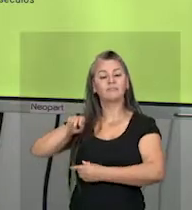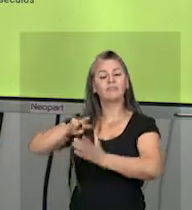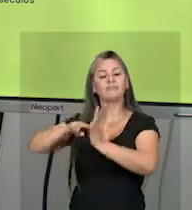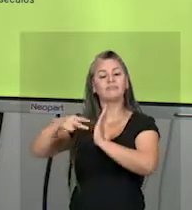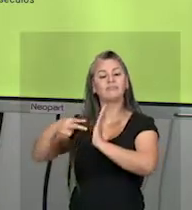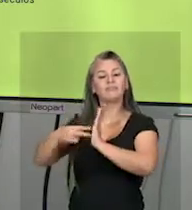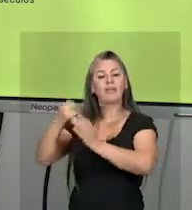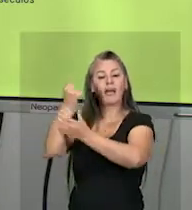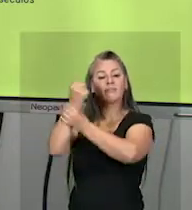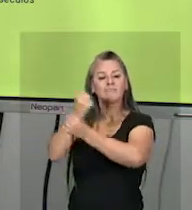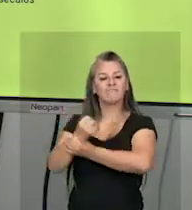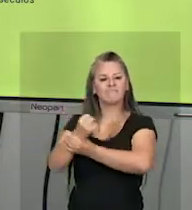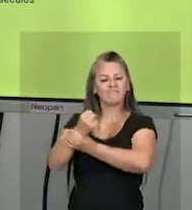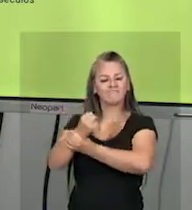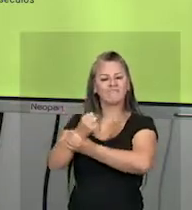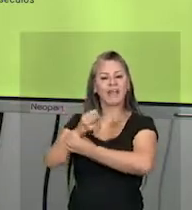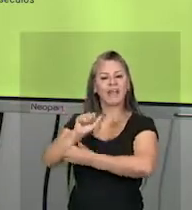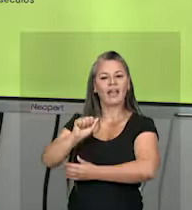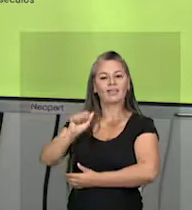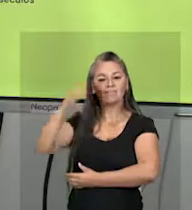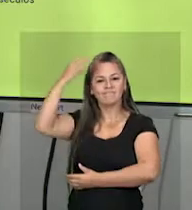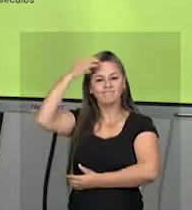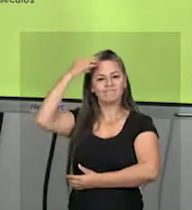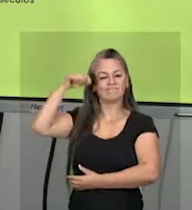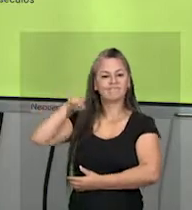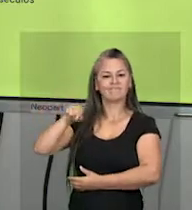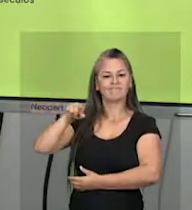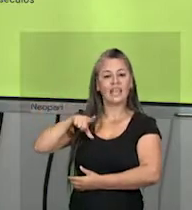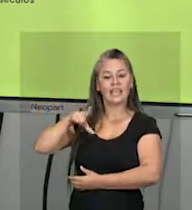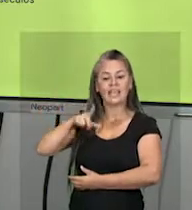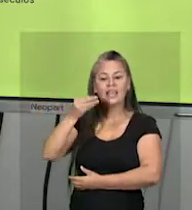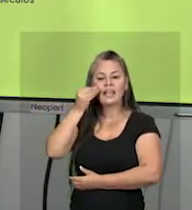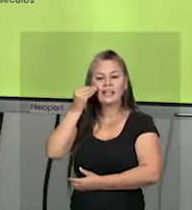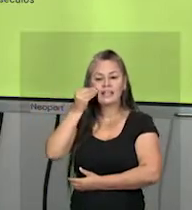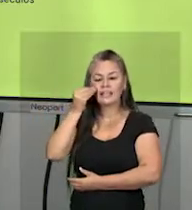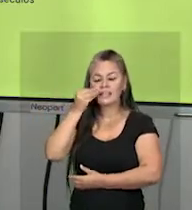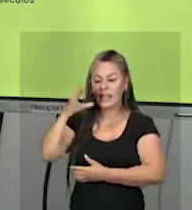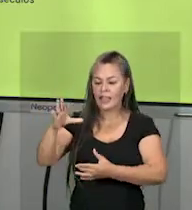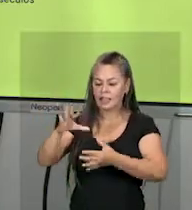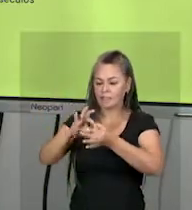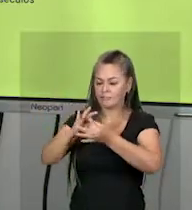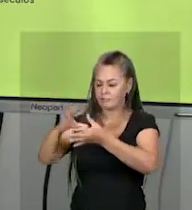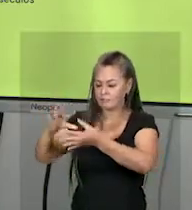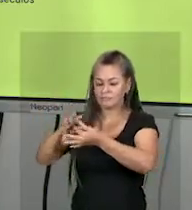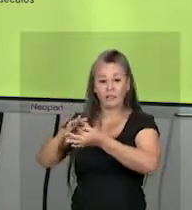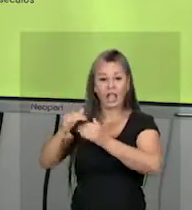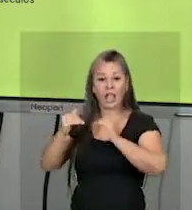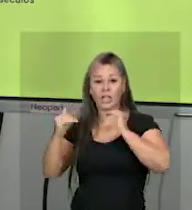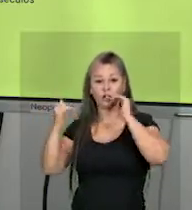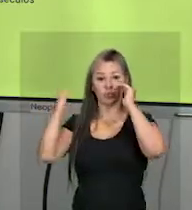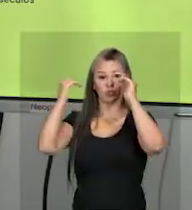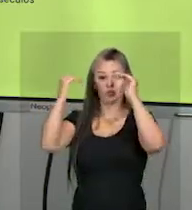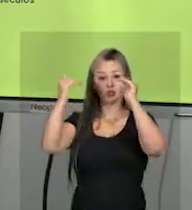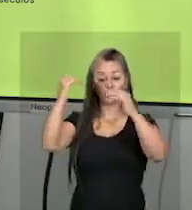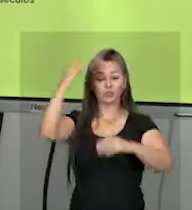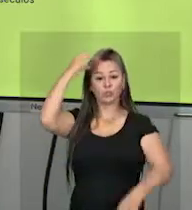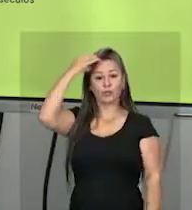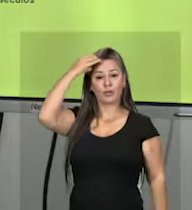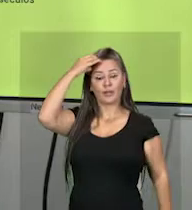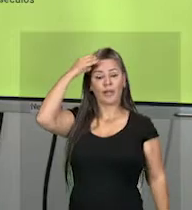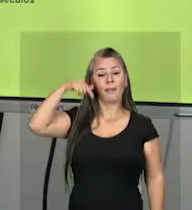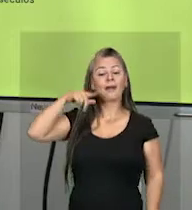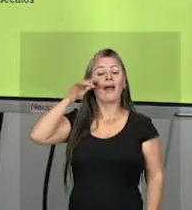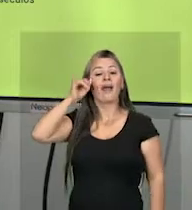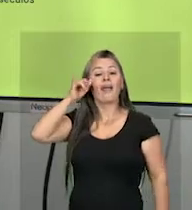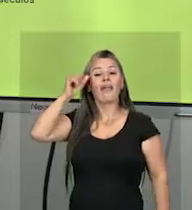unificar vários desses territórios dentro de um mesmo território, com um poder centralizado, com um exército, para que não haja